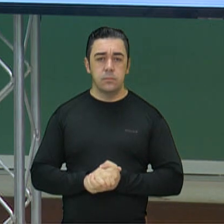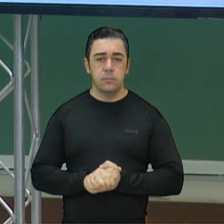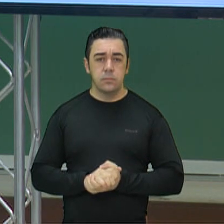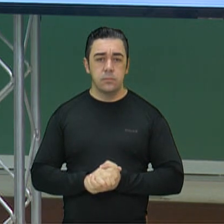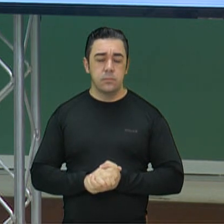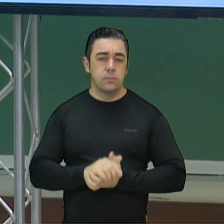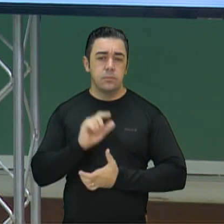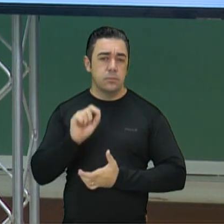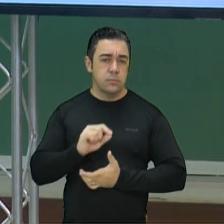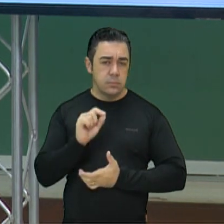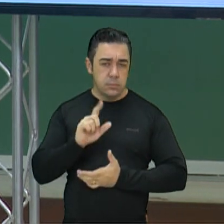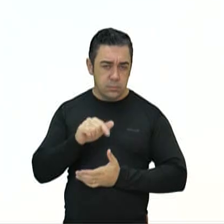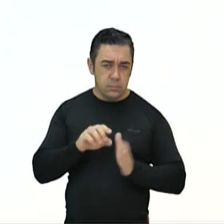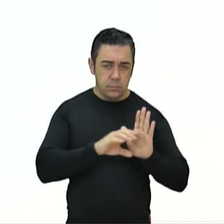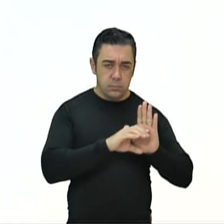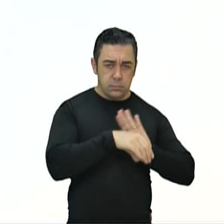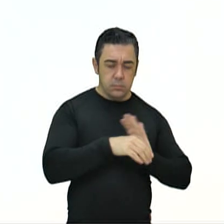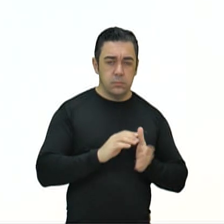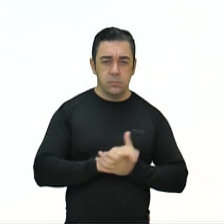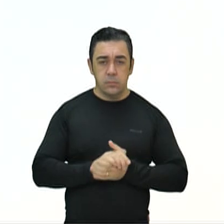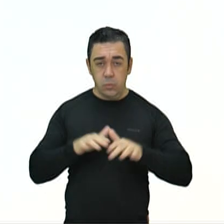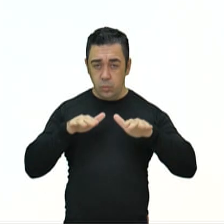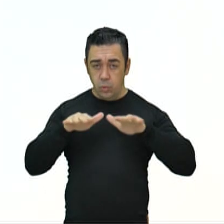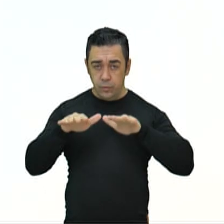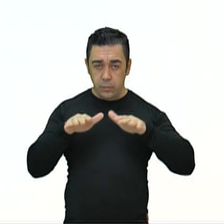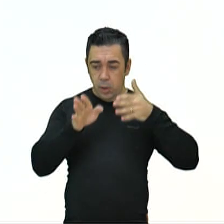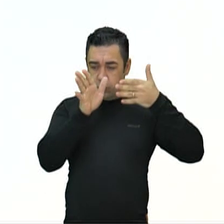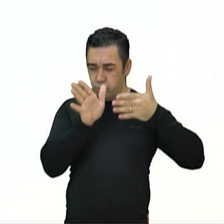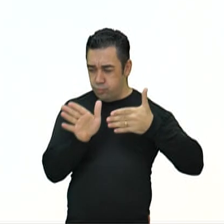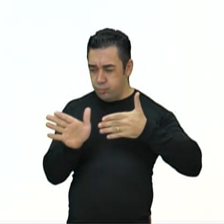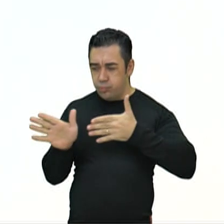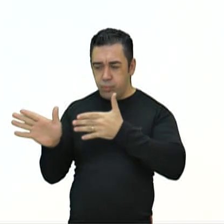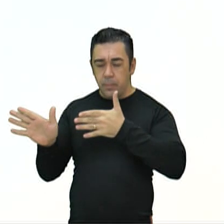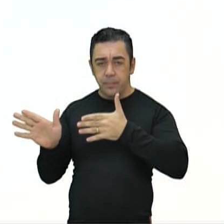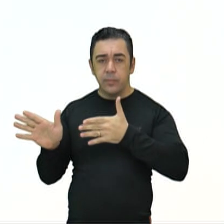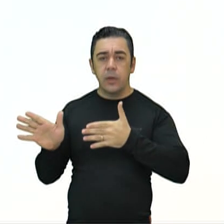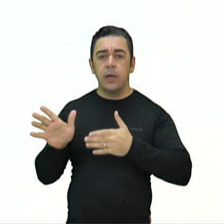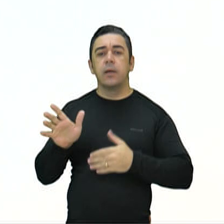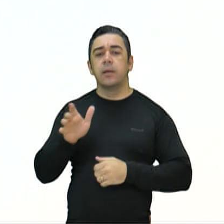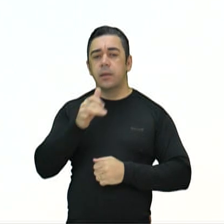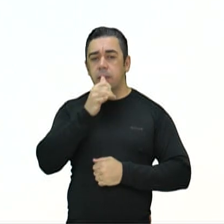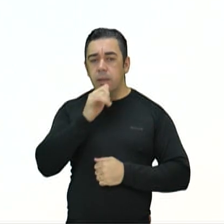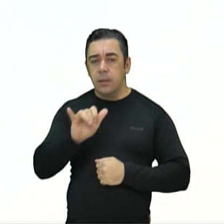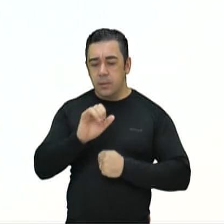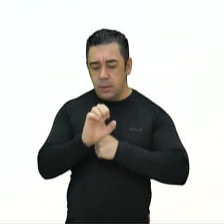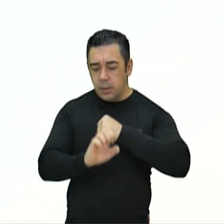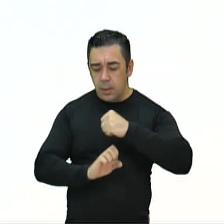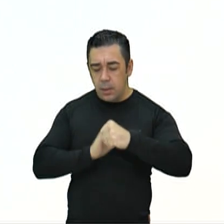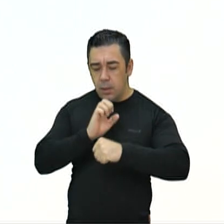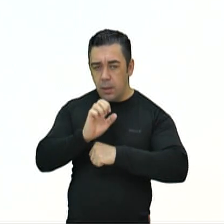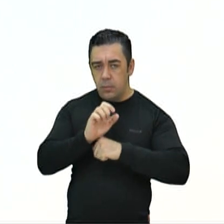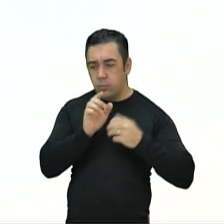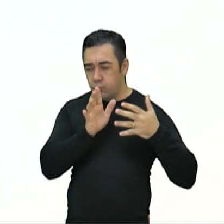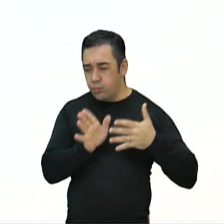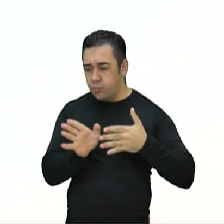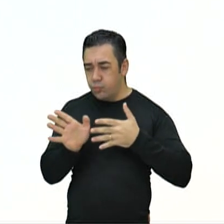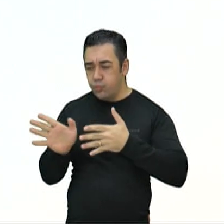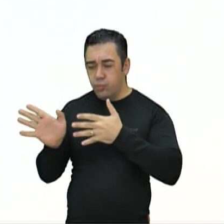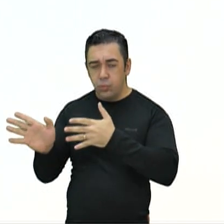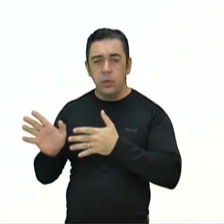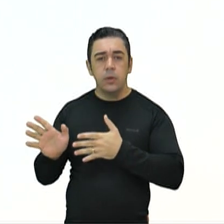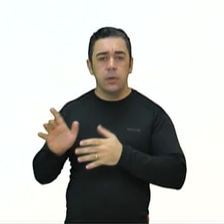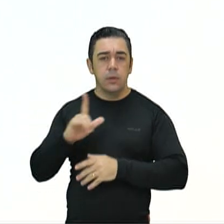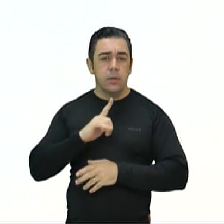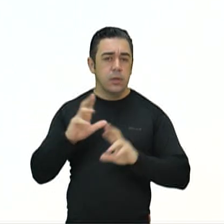conceito de corrente elétrica. É um movimento ordenado das cargas elétricas devido a uma diferença de